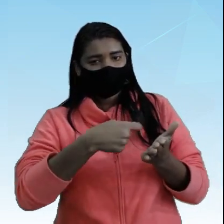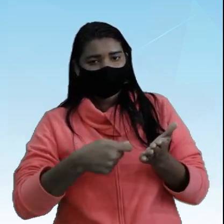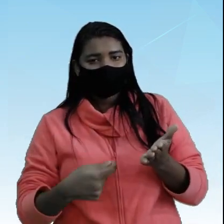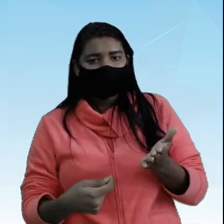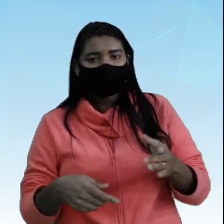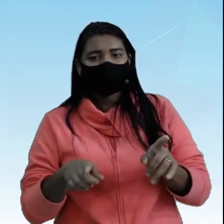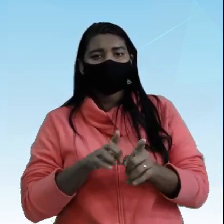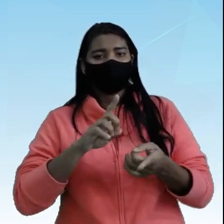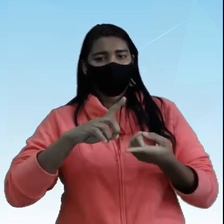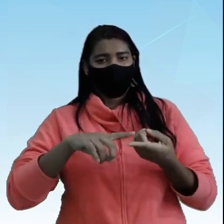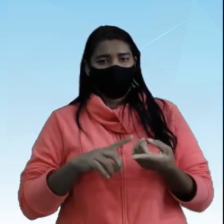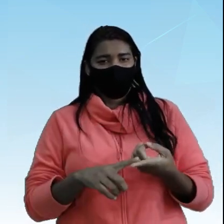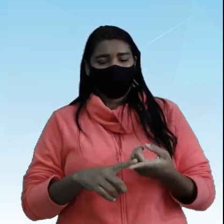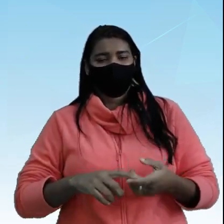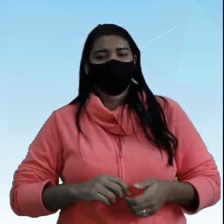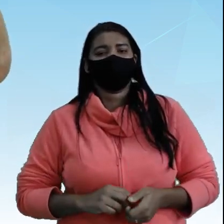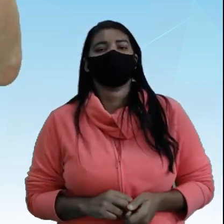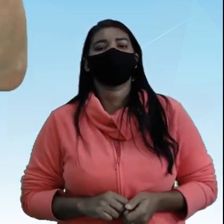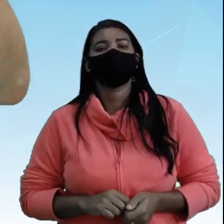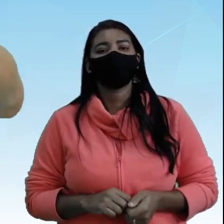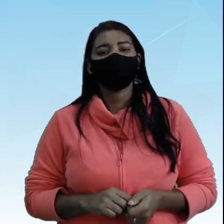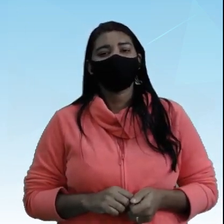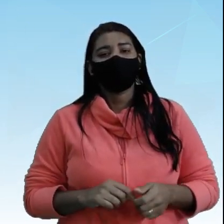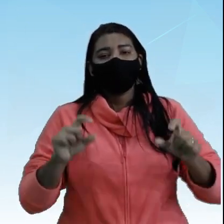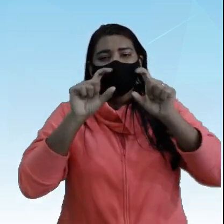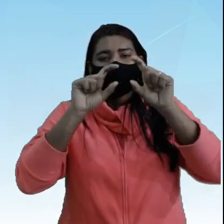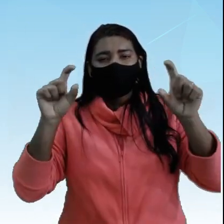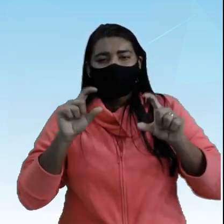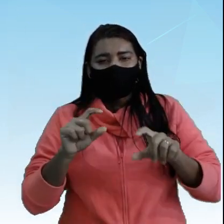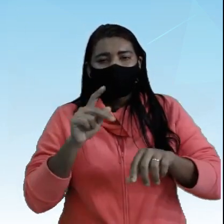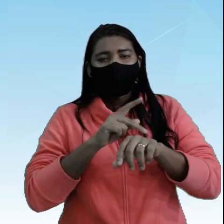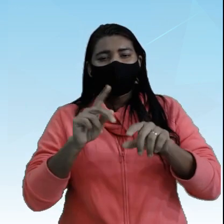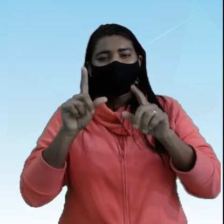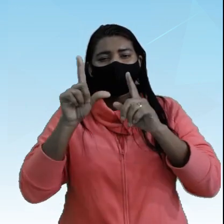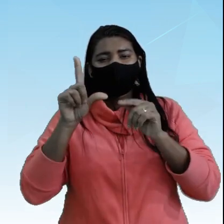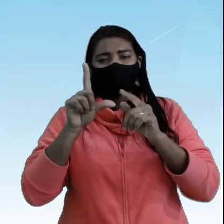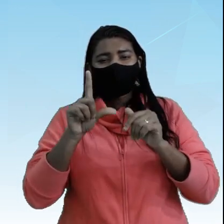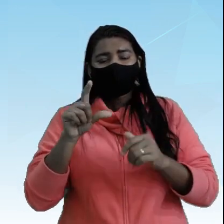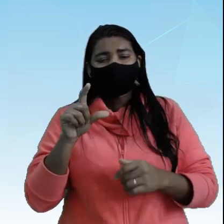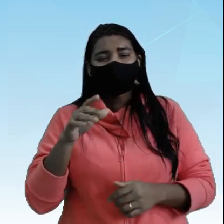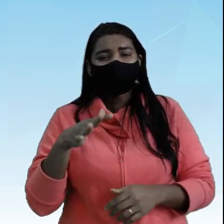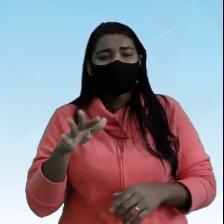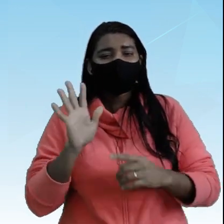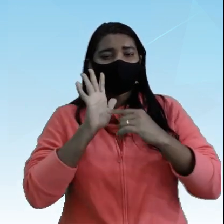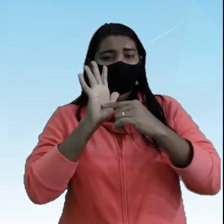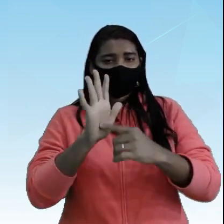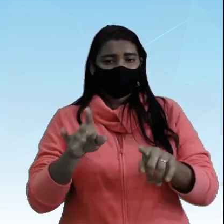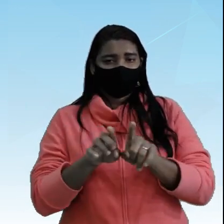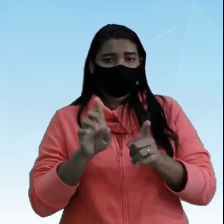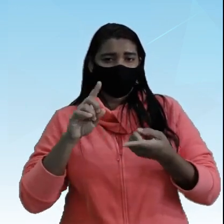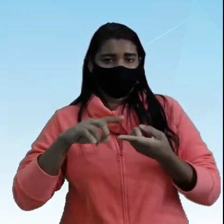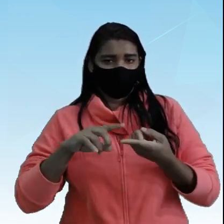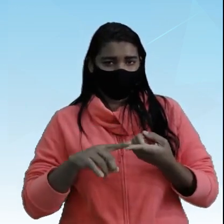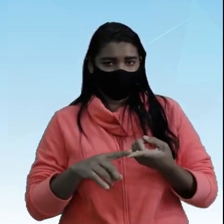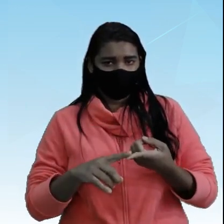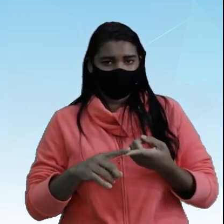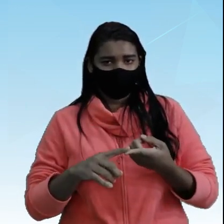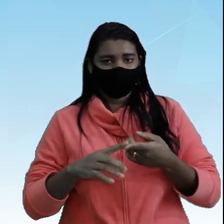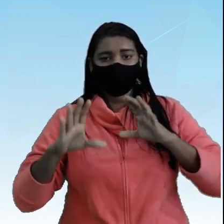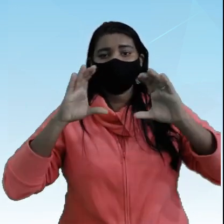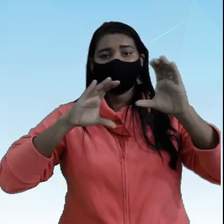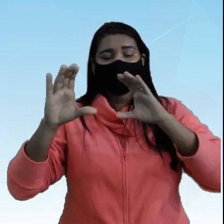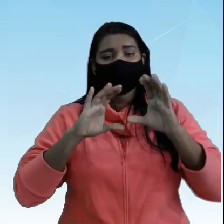escrita, o negrito, o itálico, as letras trêmulas, certo? Elas também comunicam